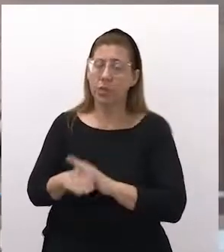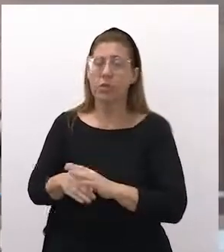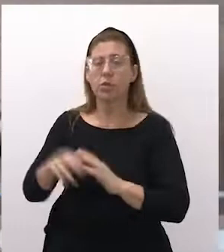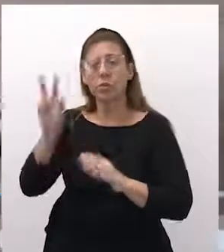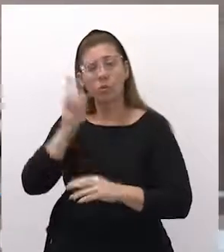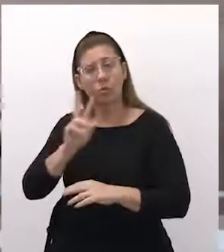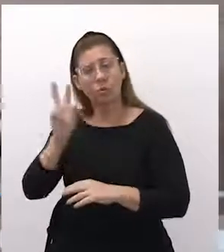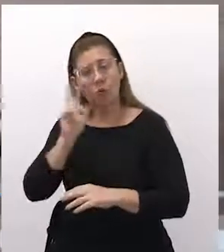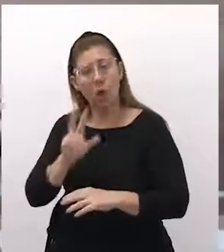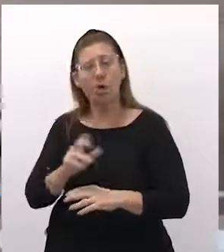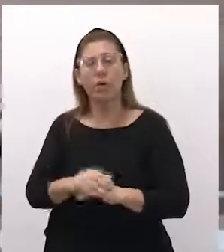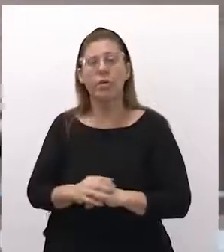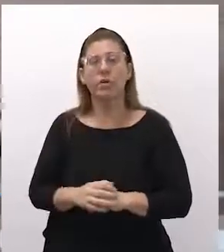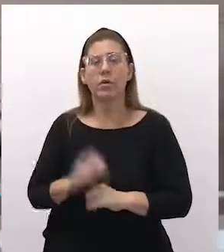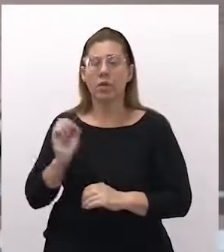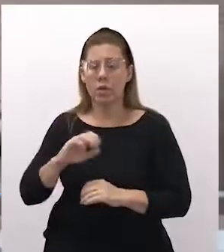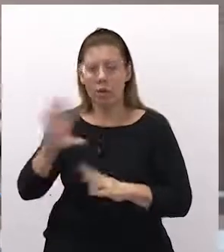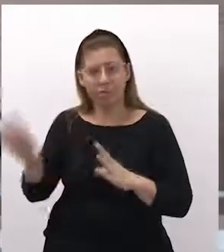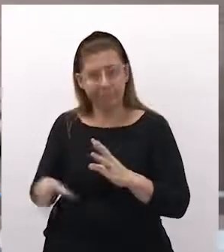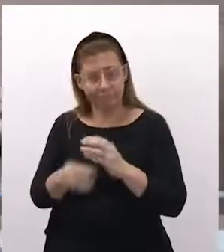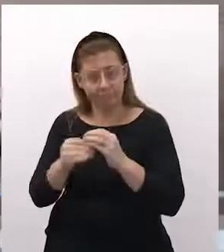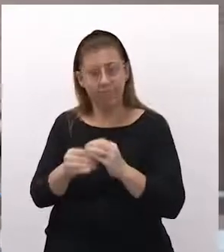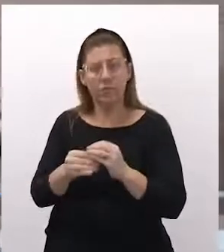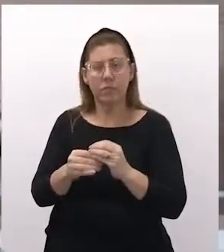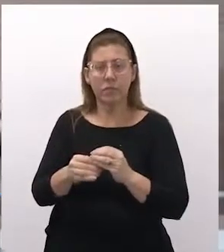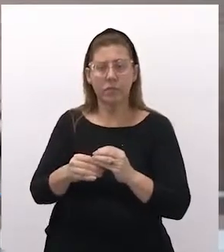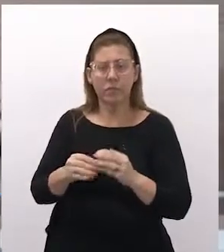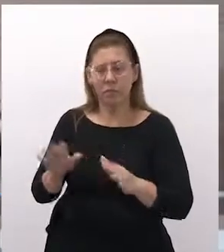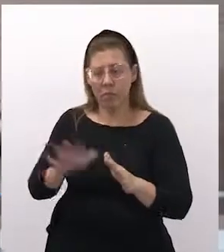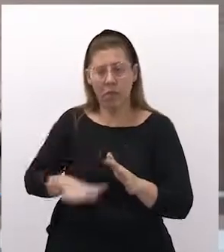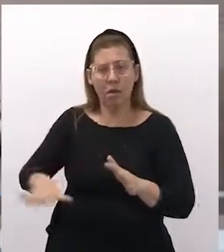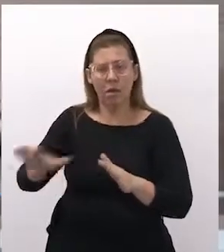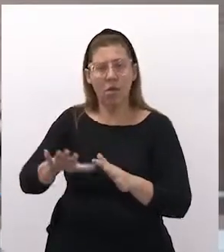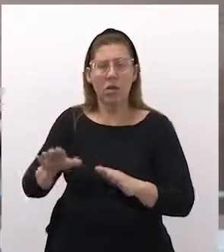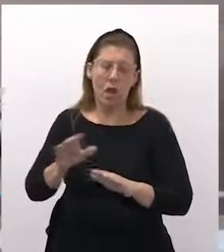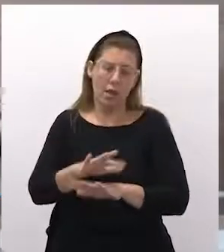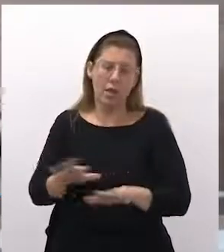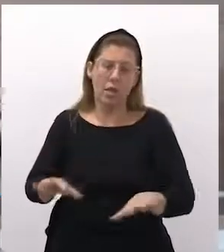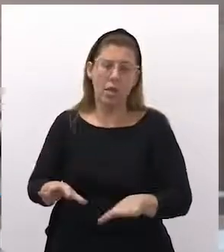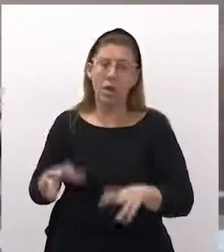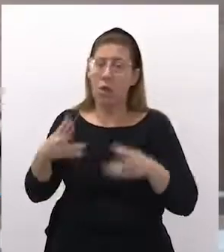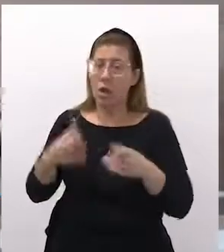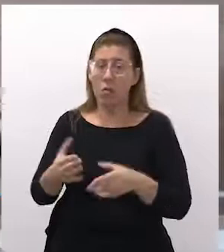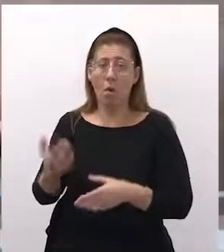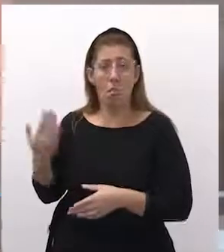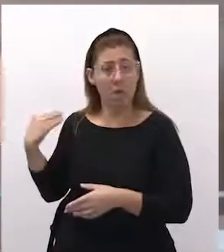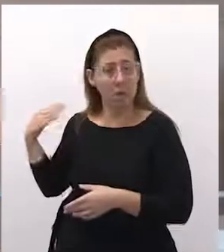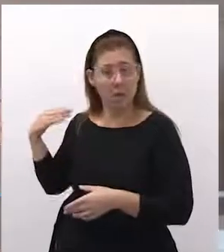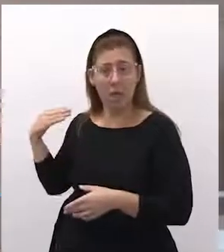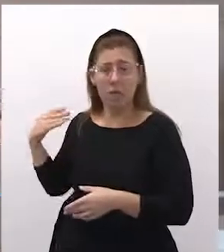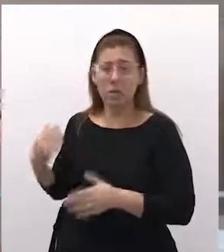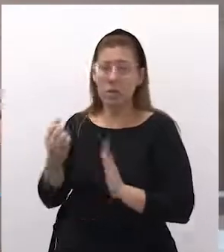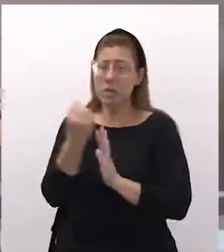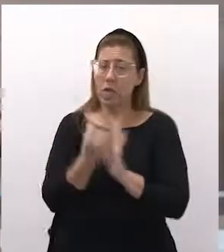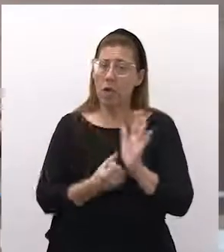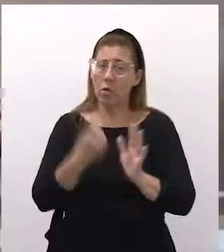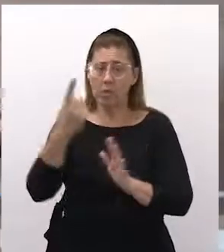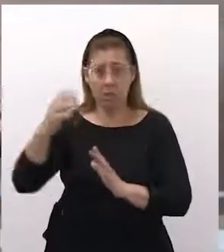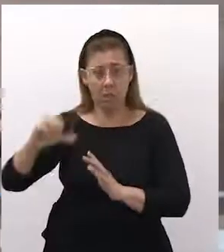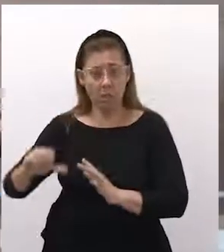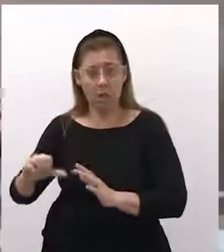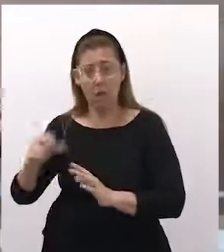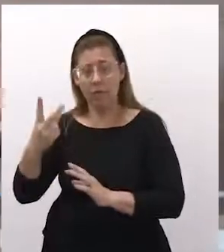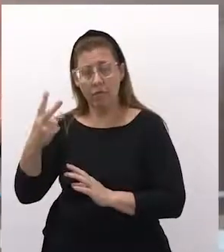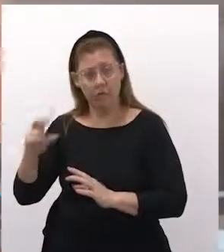Então, quem integra essa categoria da infância hoje não é a mesma pessoa que integrava, por exemplo, no início do século passado, quando a